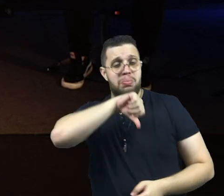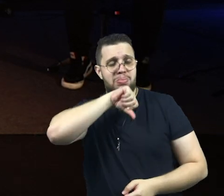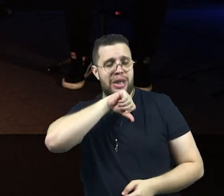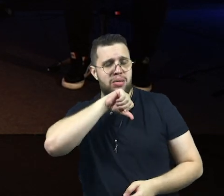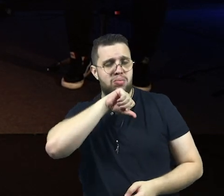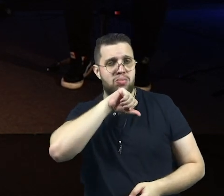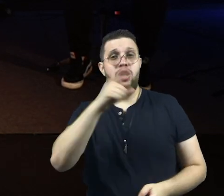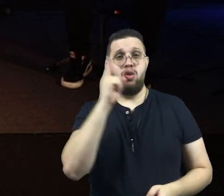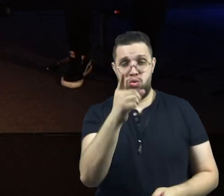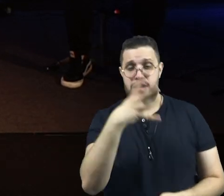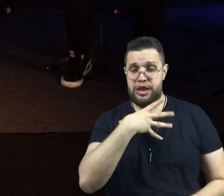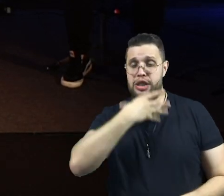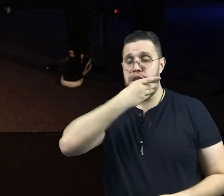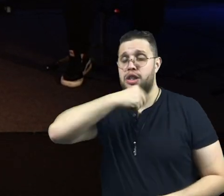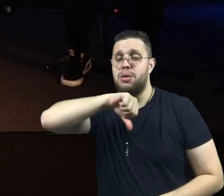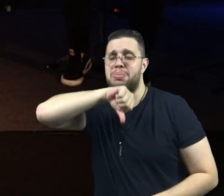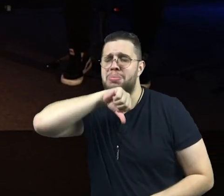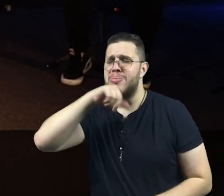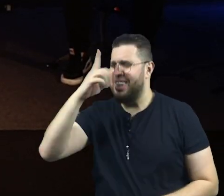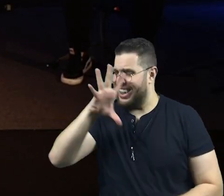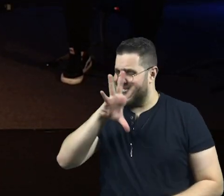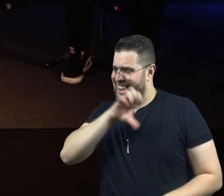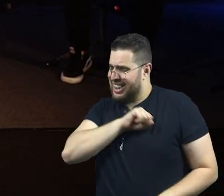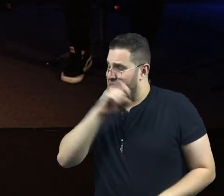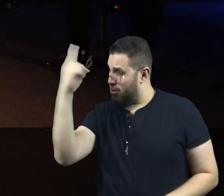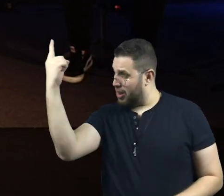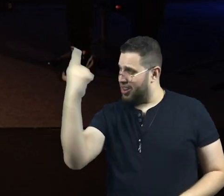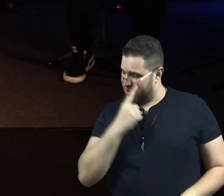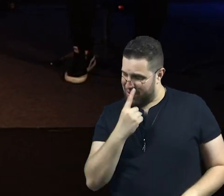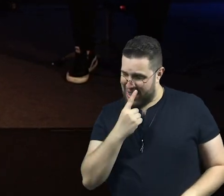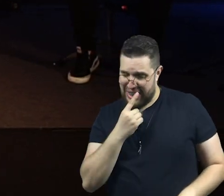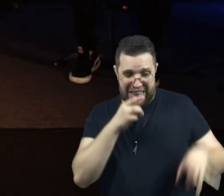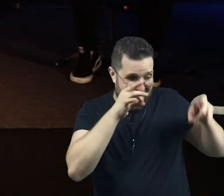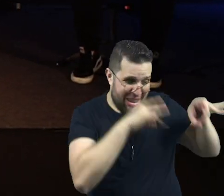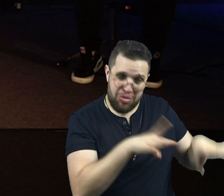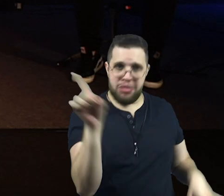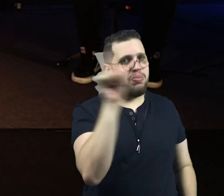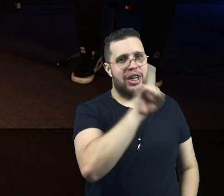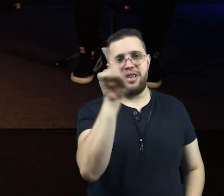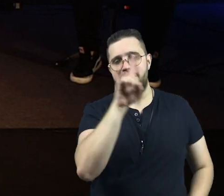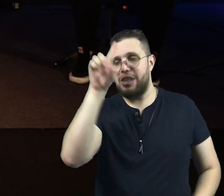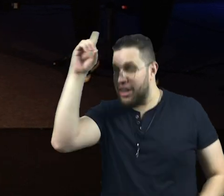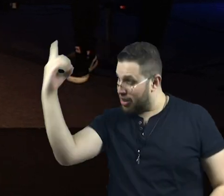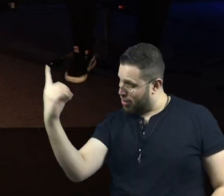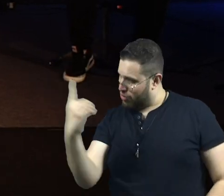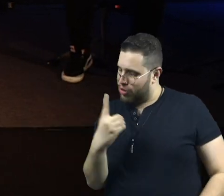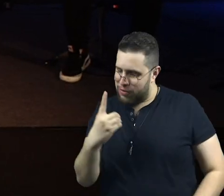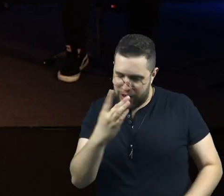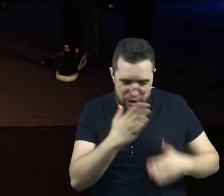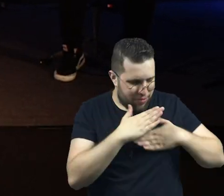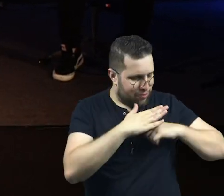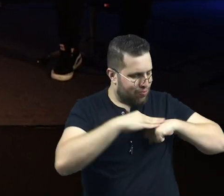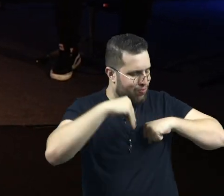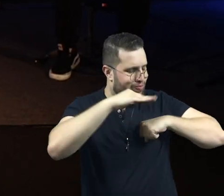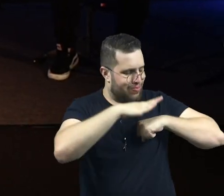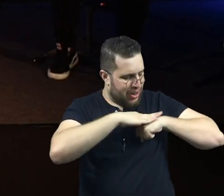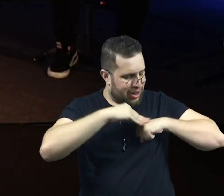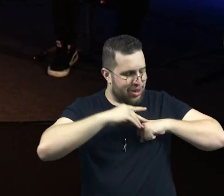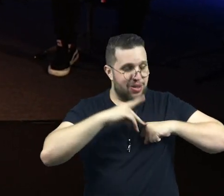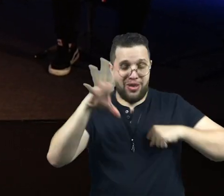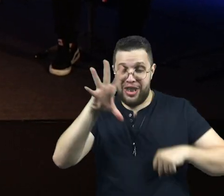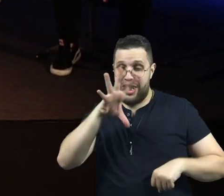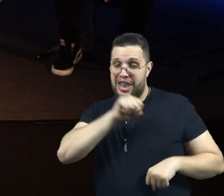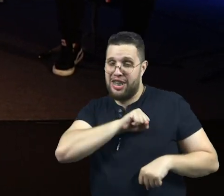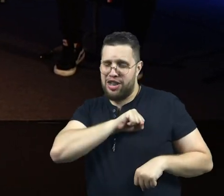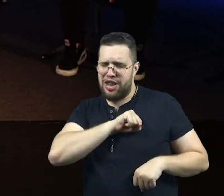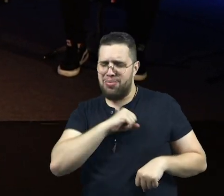para sempre. Ele em breve vem com a cura, Ele vem com o conforto para o seu coração. Ele te ama, Ele